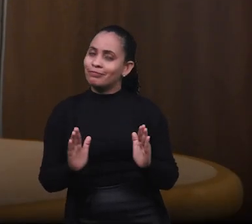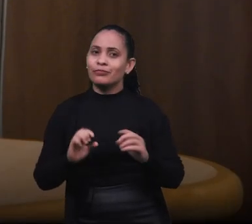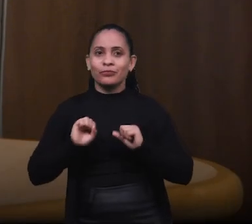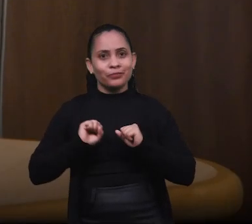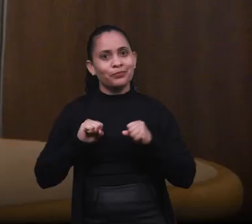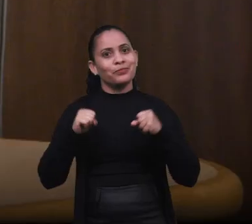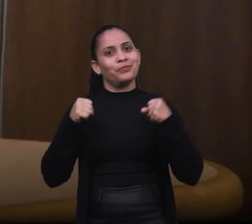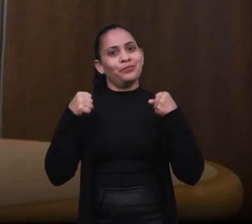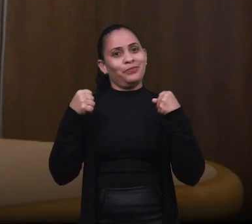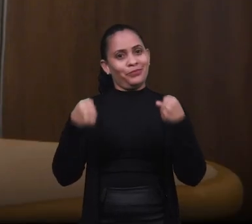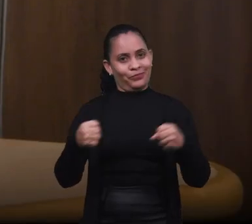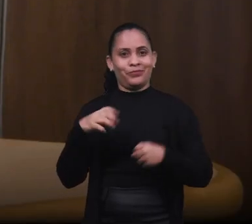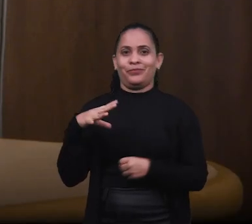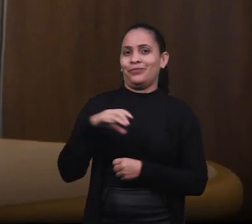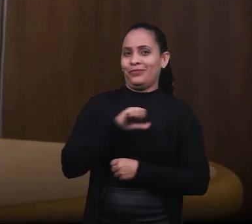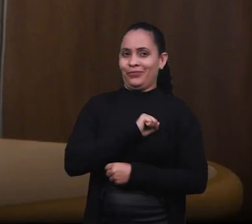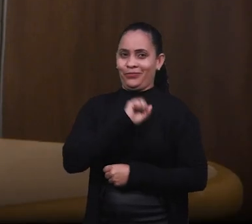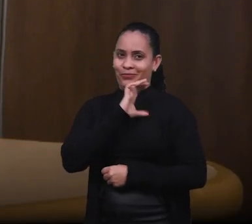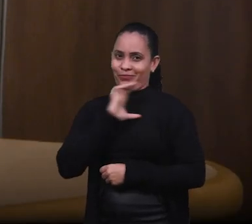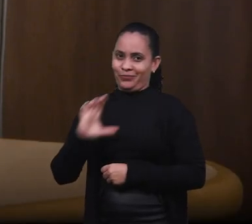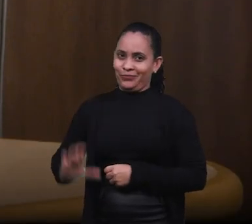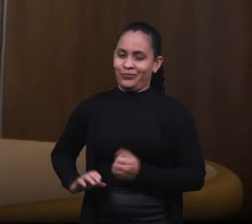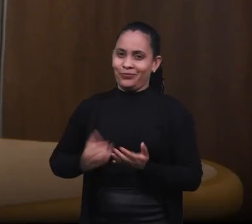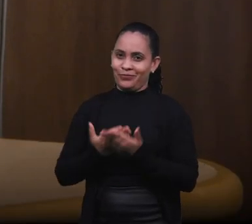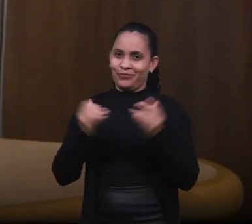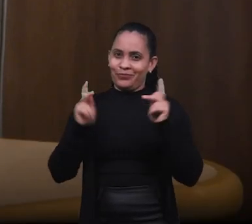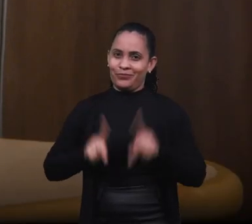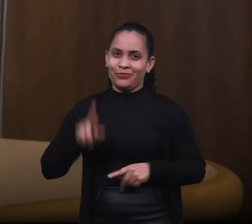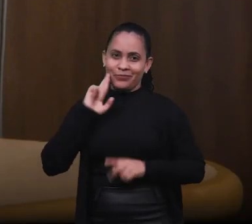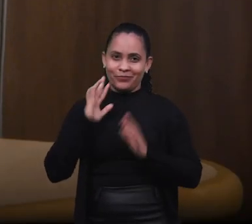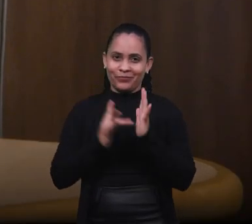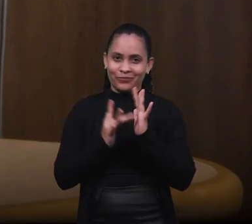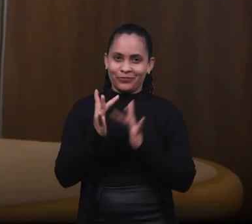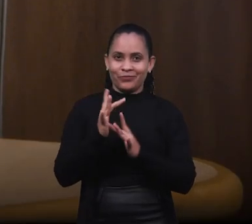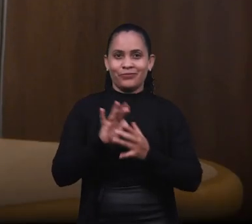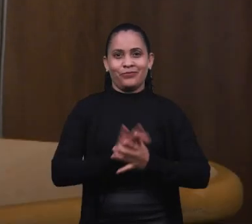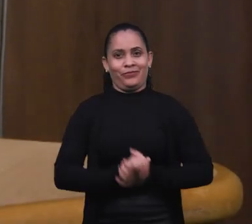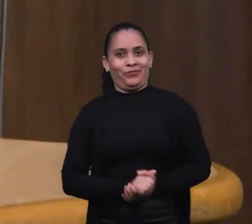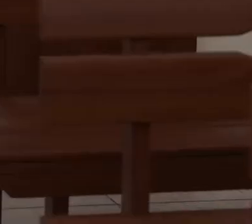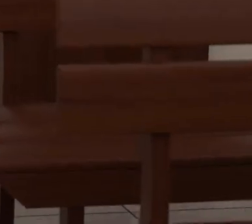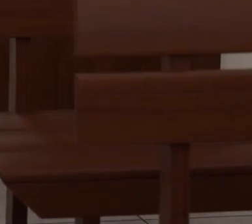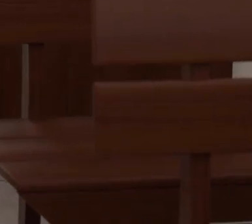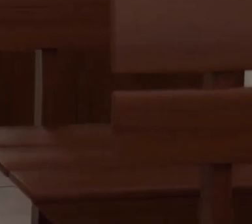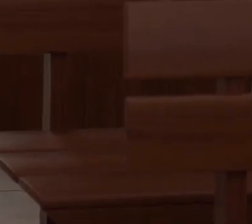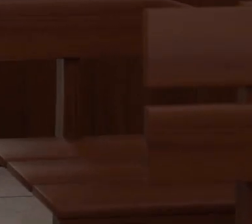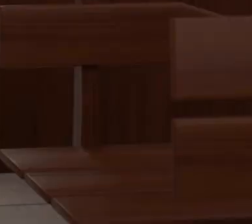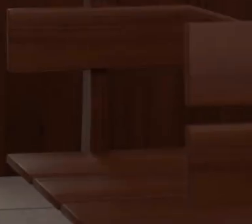acessibilidade com dedicação e no amor de Cristo. A paz do Senhor a todos.